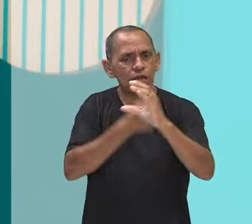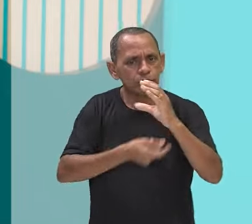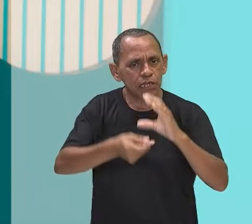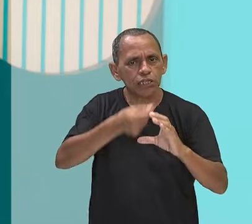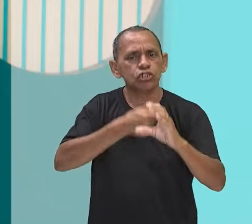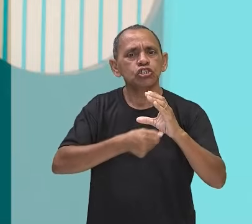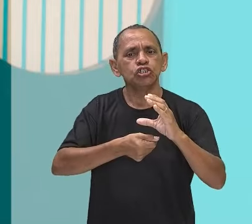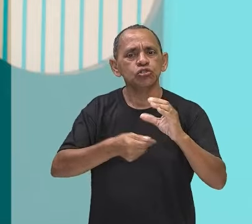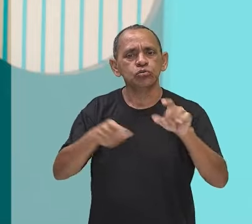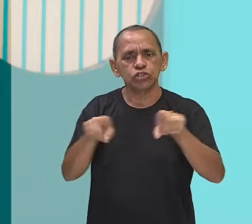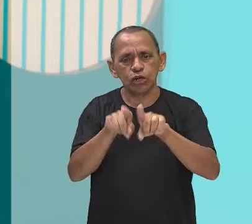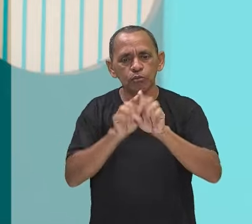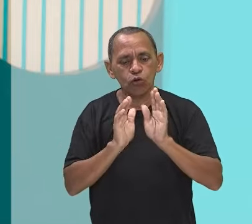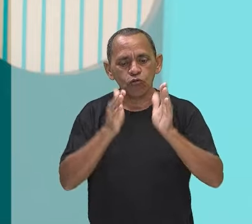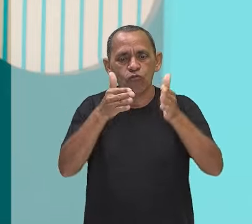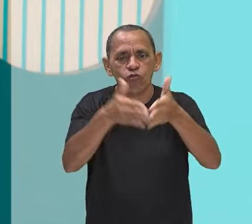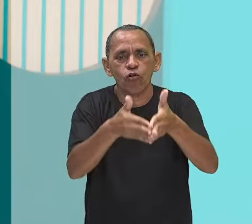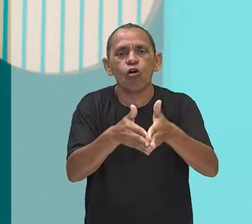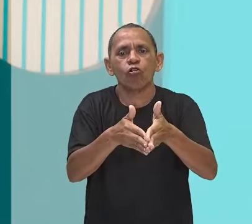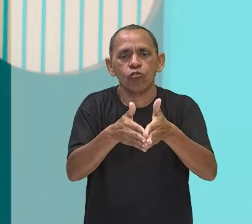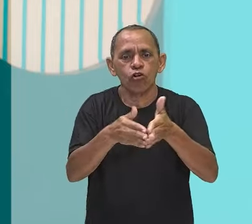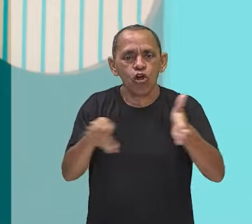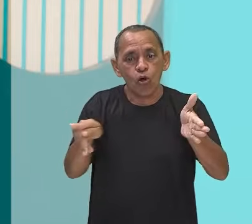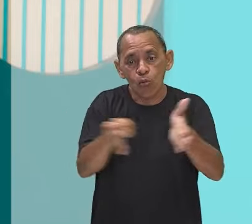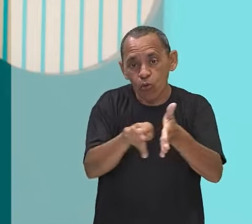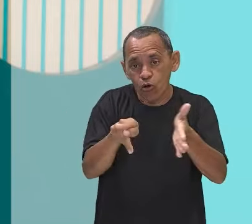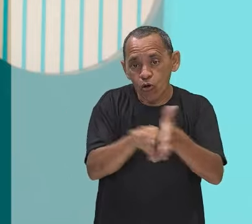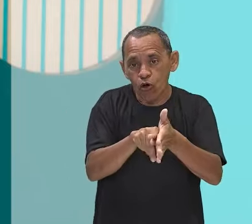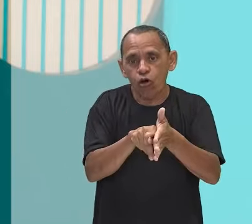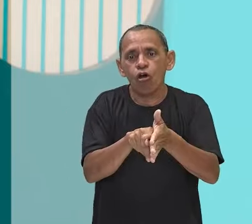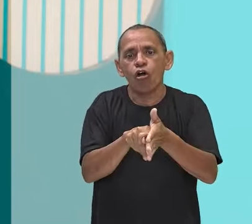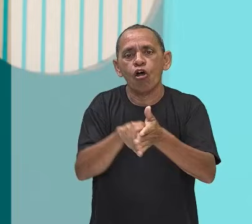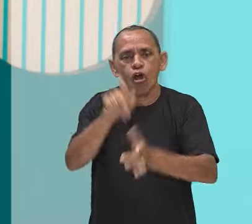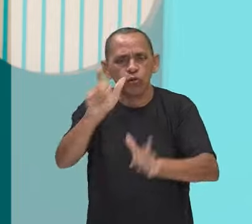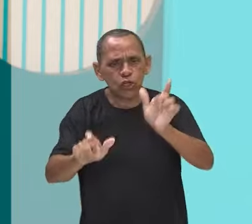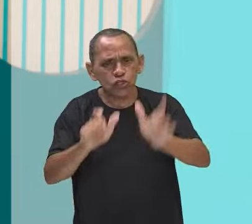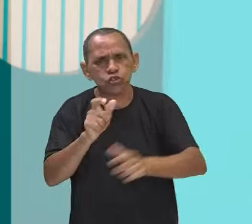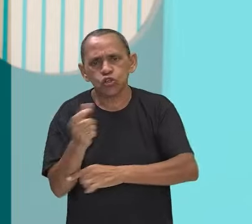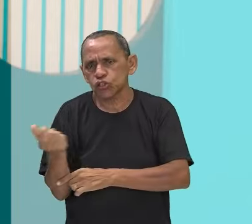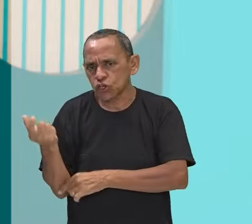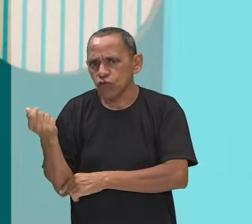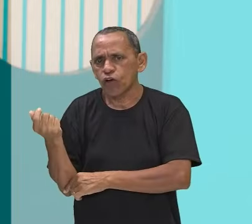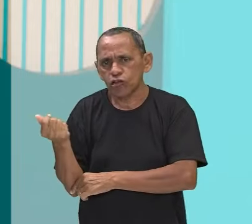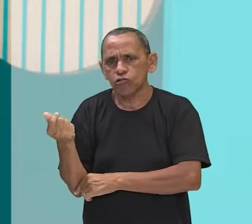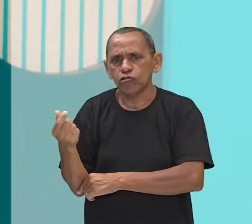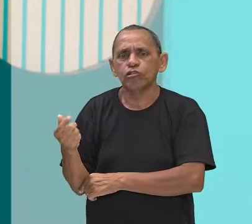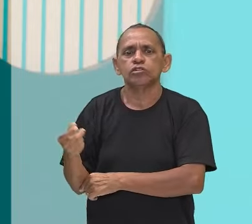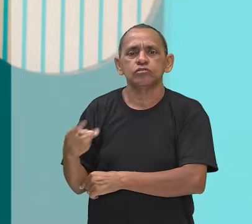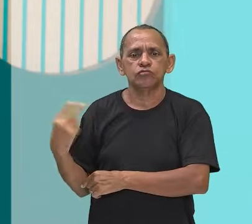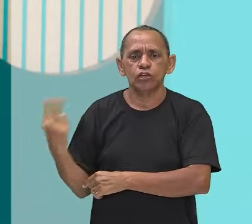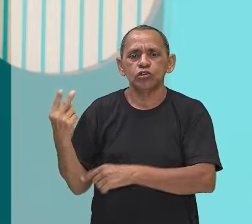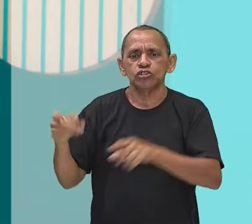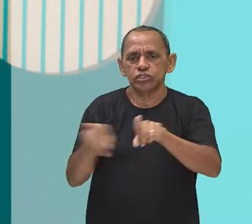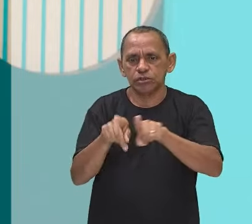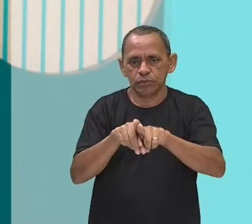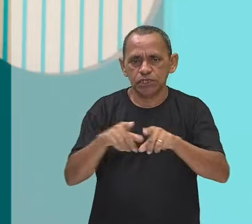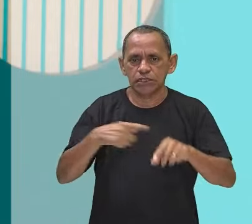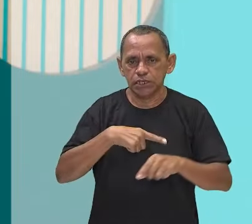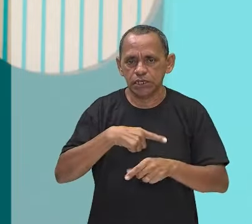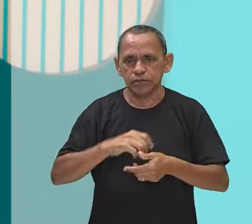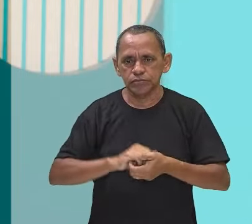foco realmente na propriedade privada, a questão do dinheiro em si, que é o sistema que hoje nós vivenciamos, certo? E